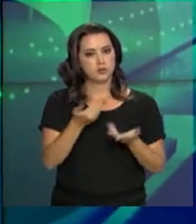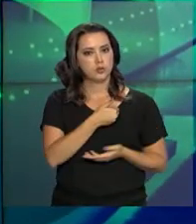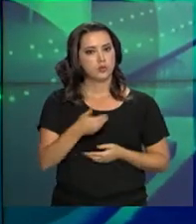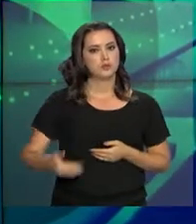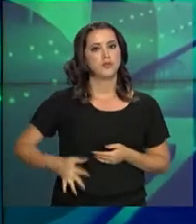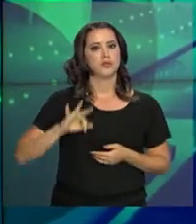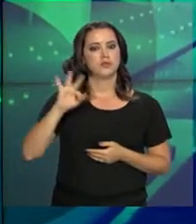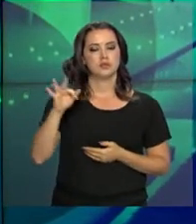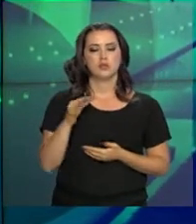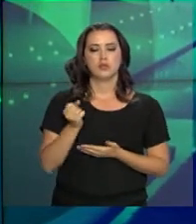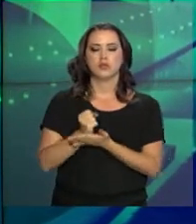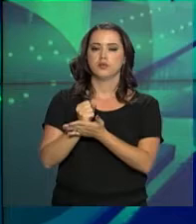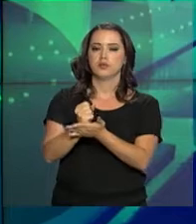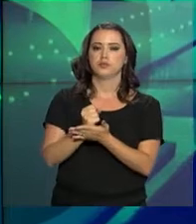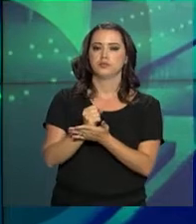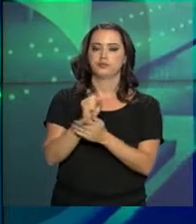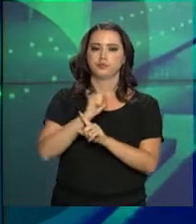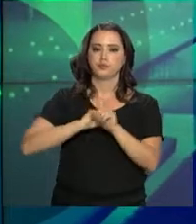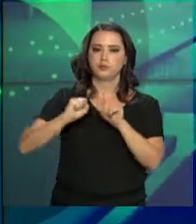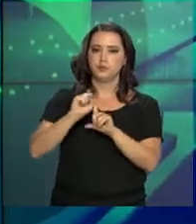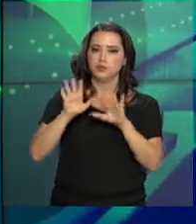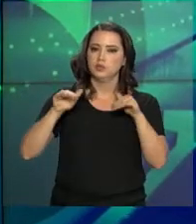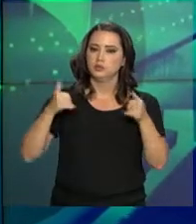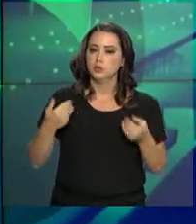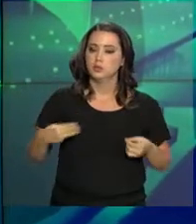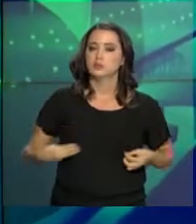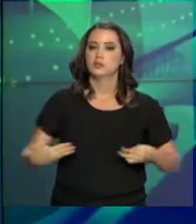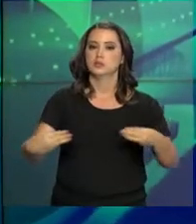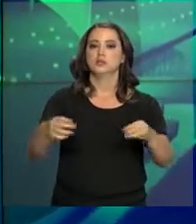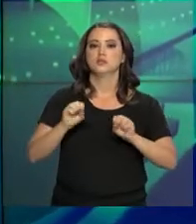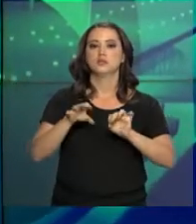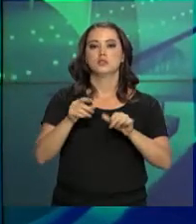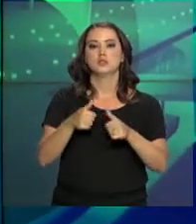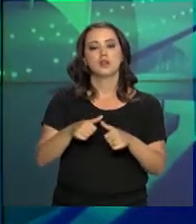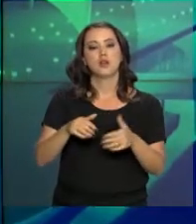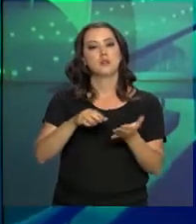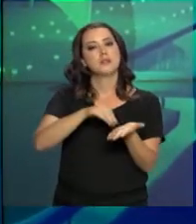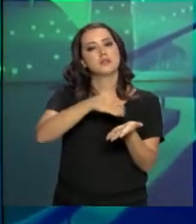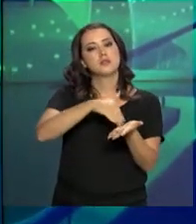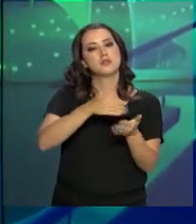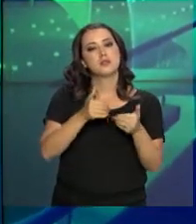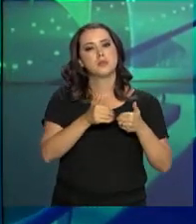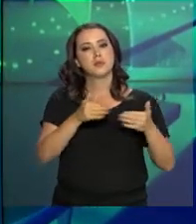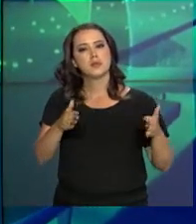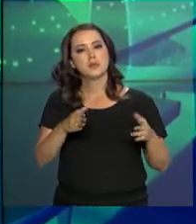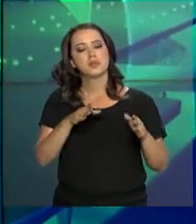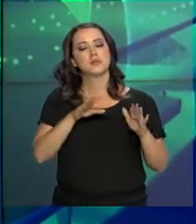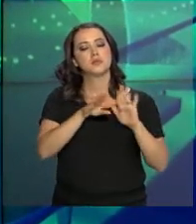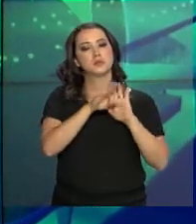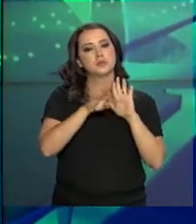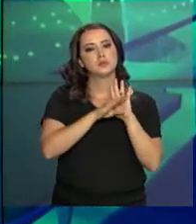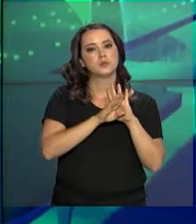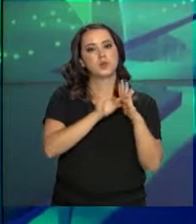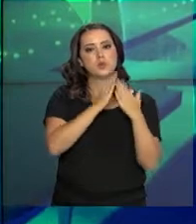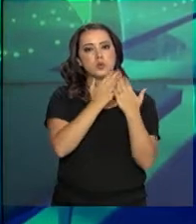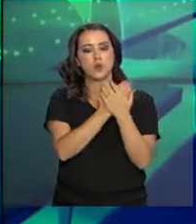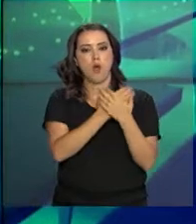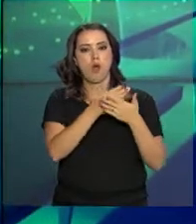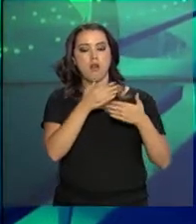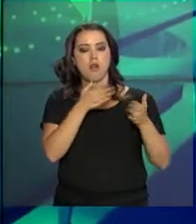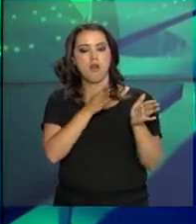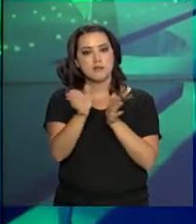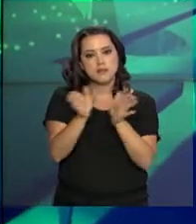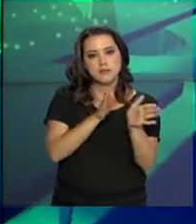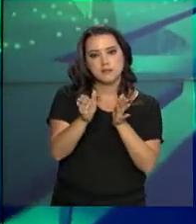federal quer oferecer à sociedade. Para isso, o Ministério da Educação está com inscrição aberta para o programa Escola Acessível, que